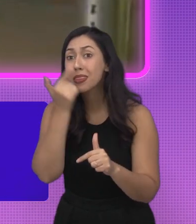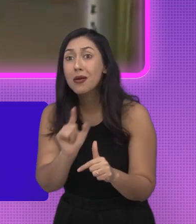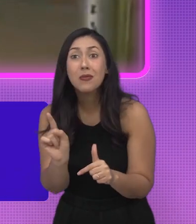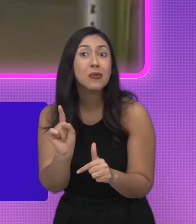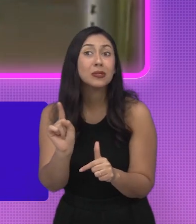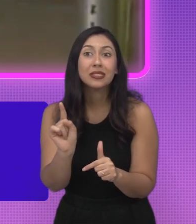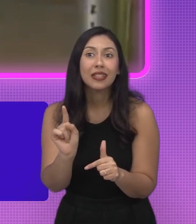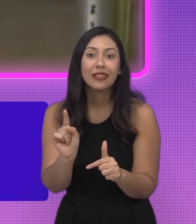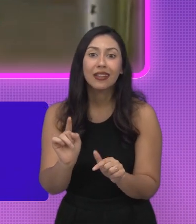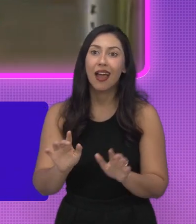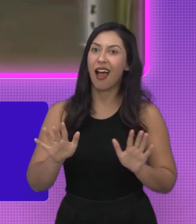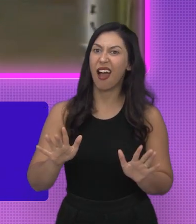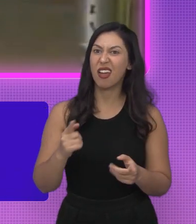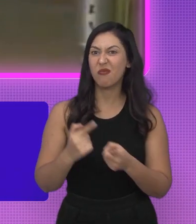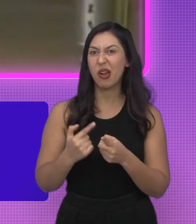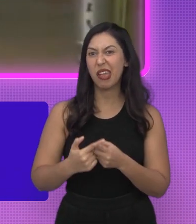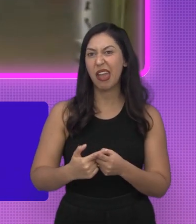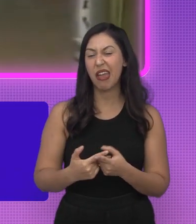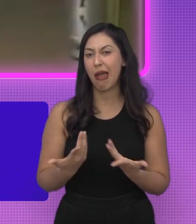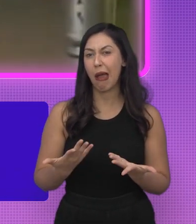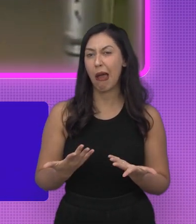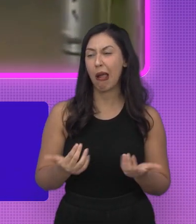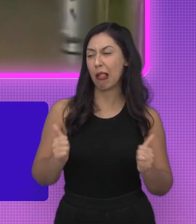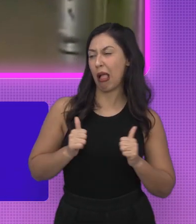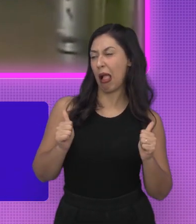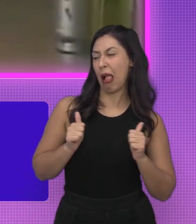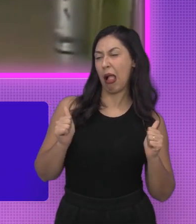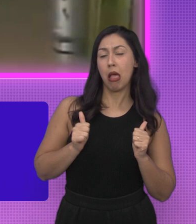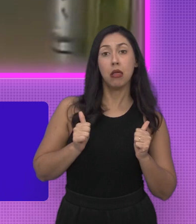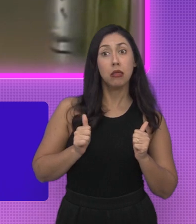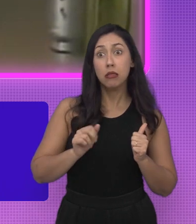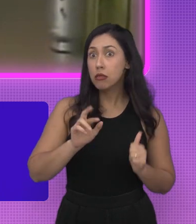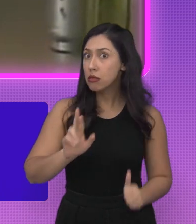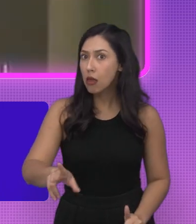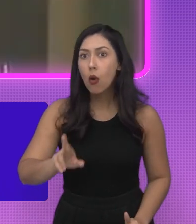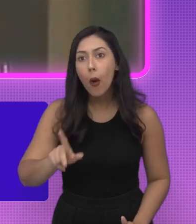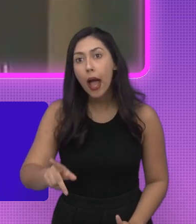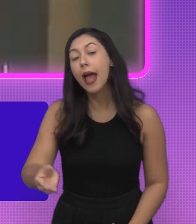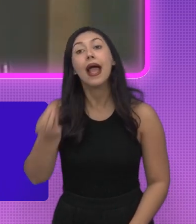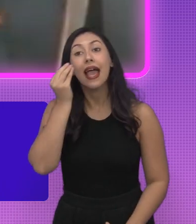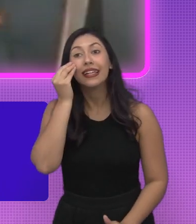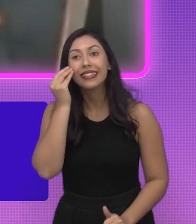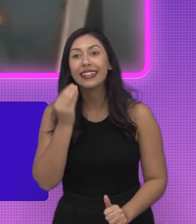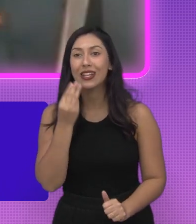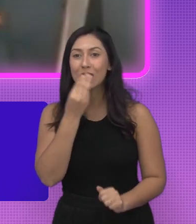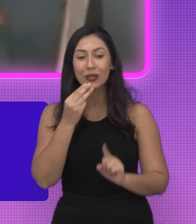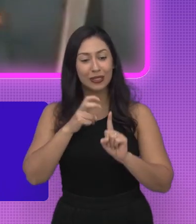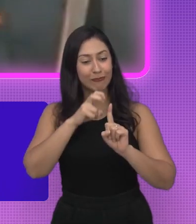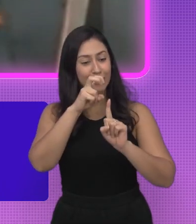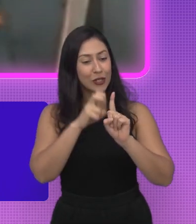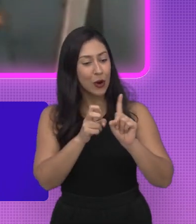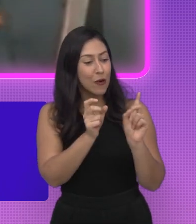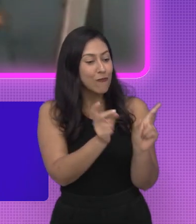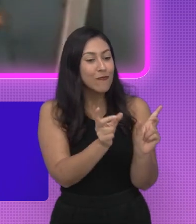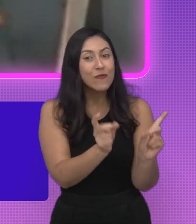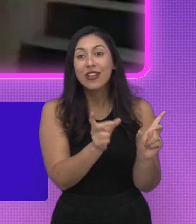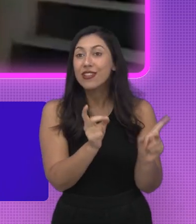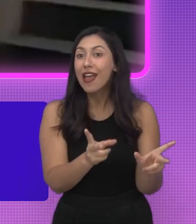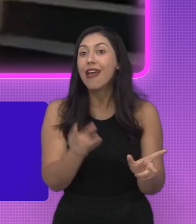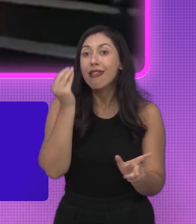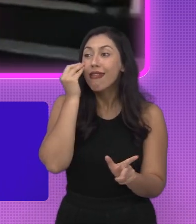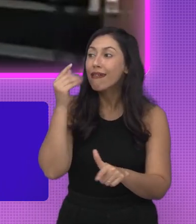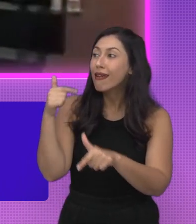arrumar emprego, e não é um cara que não trabalha, né? O seu Madruga, no caso. Ele tenta vender churros, ele